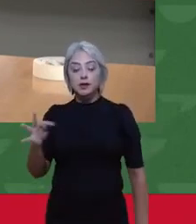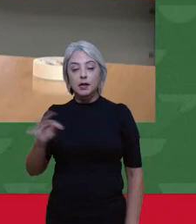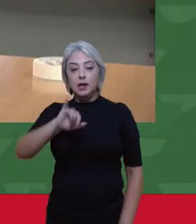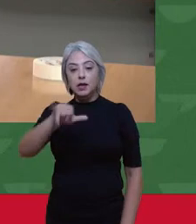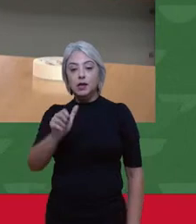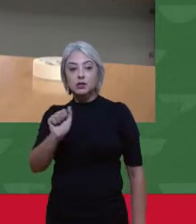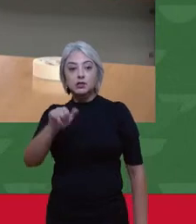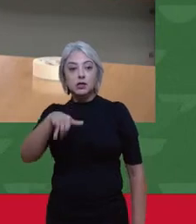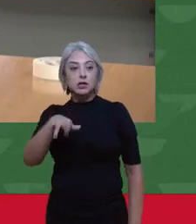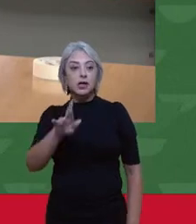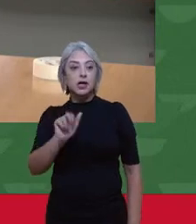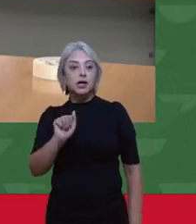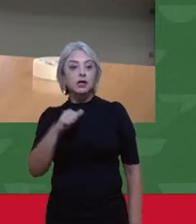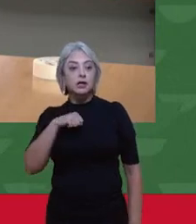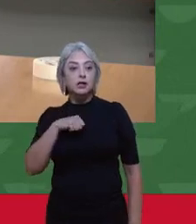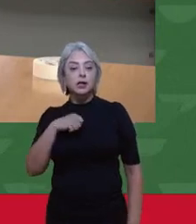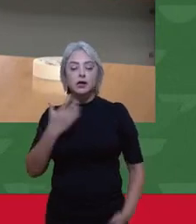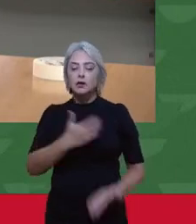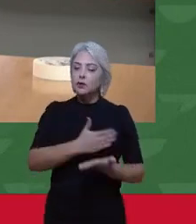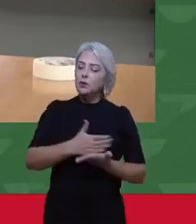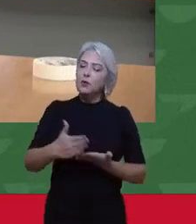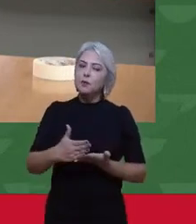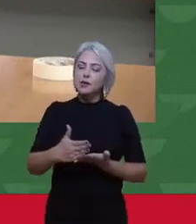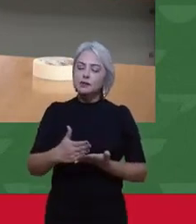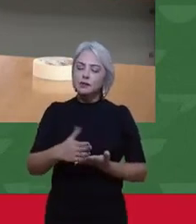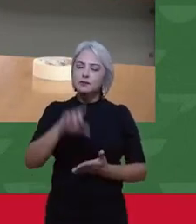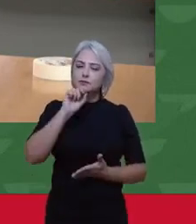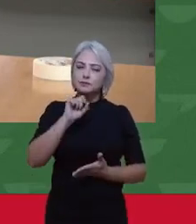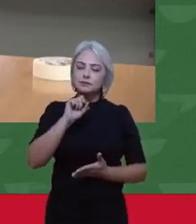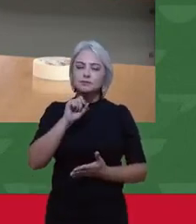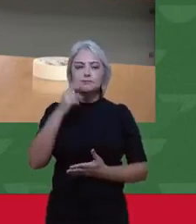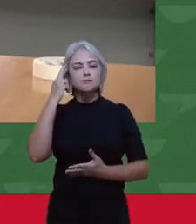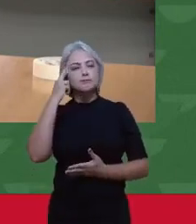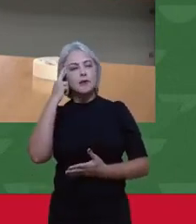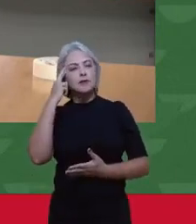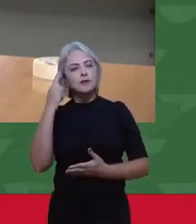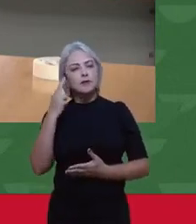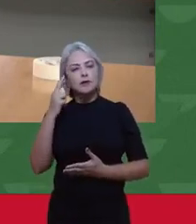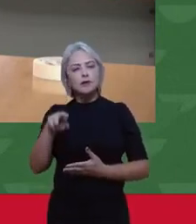Oliveira. Eu quero começar exatamente a